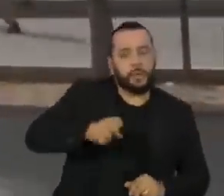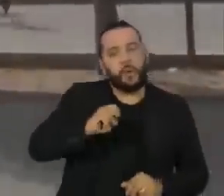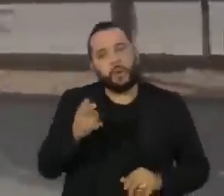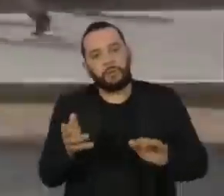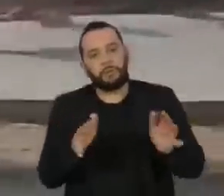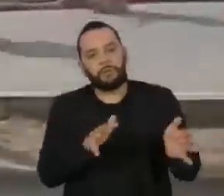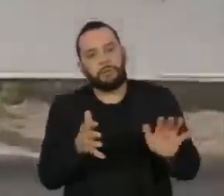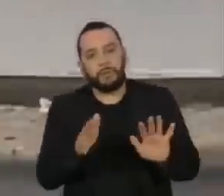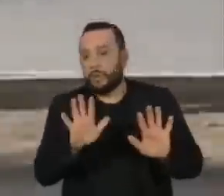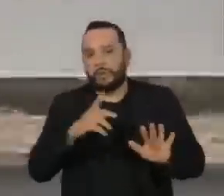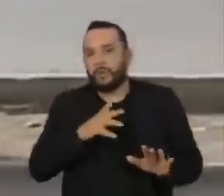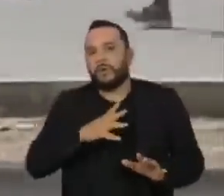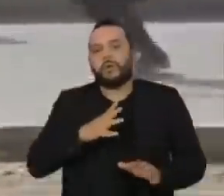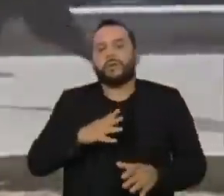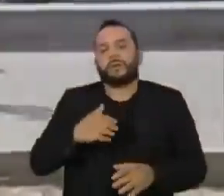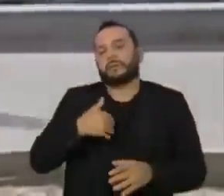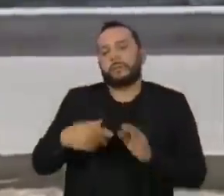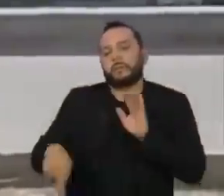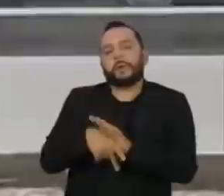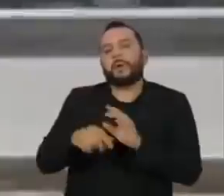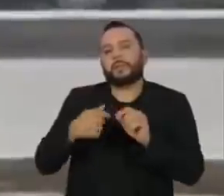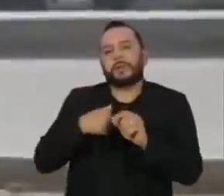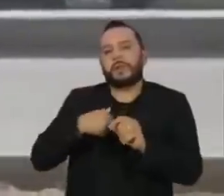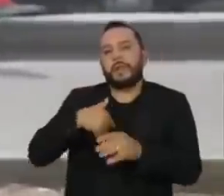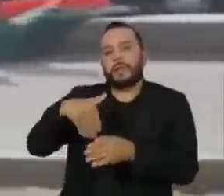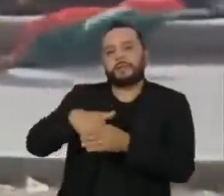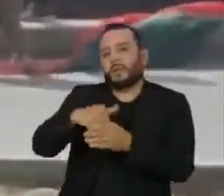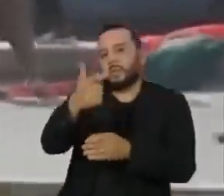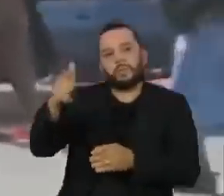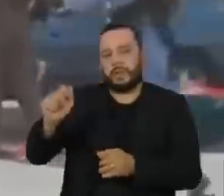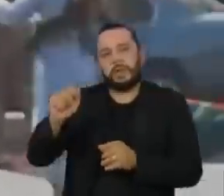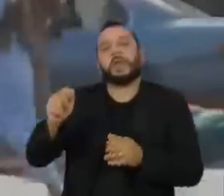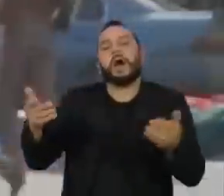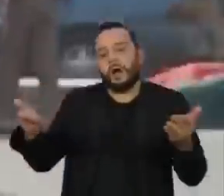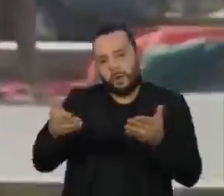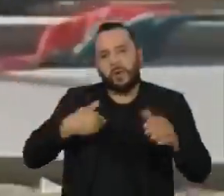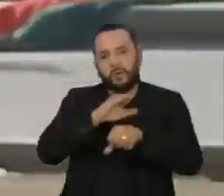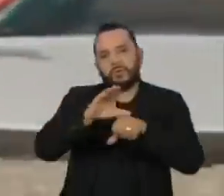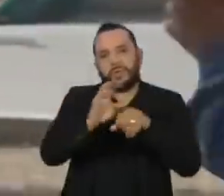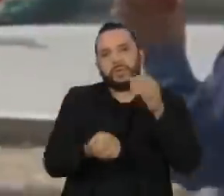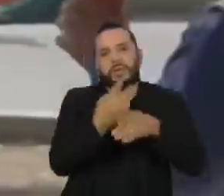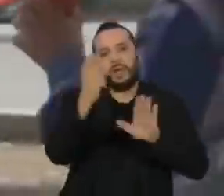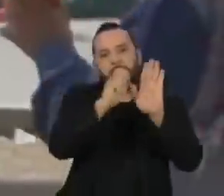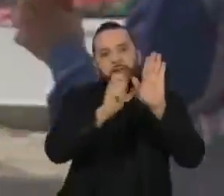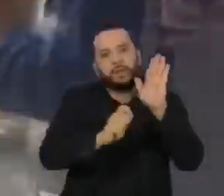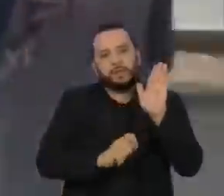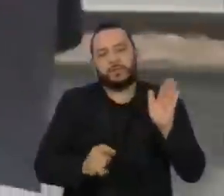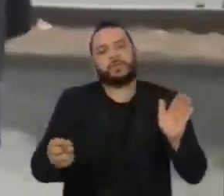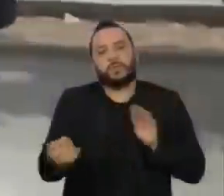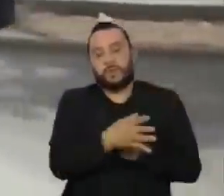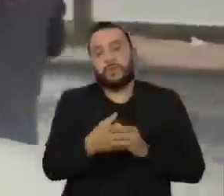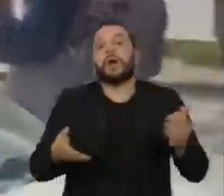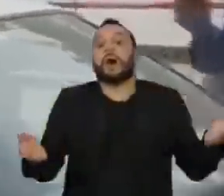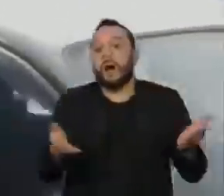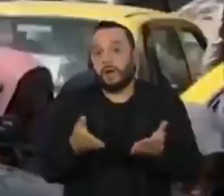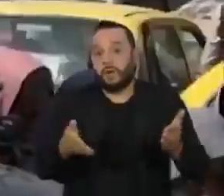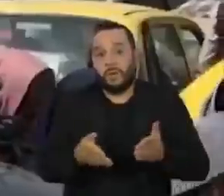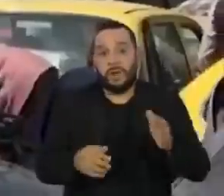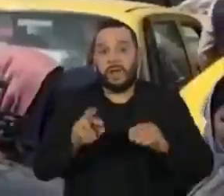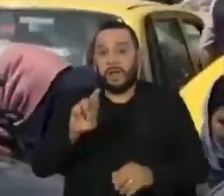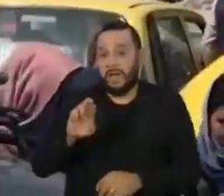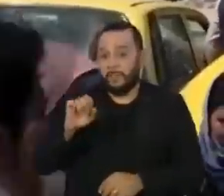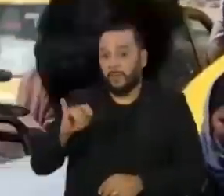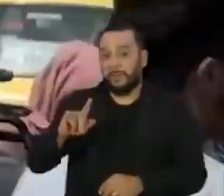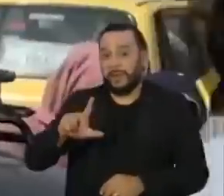nova constituição já está sendo escrita o país não leva mais a palavra República no nome agora é emirado islâmico do Afeganistão